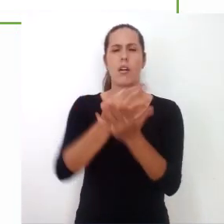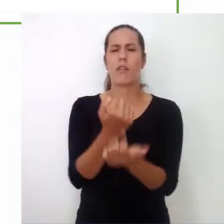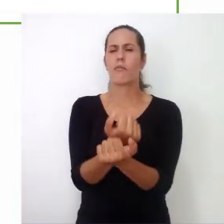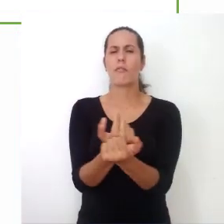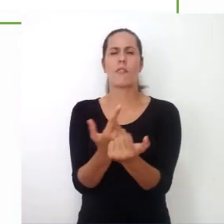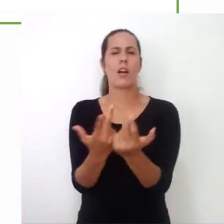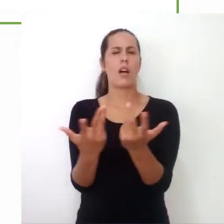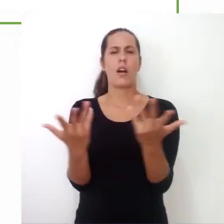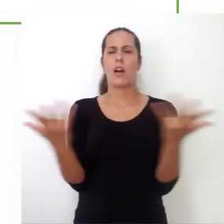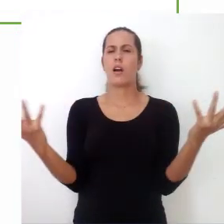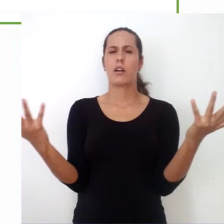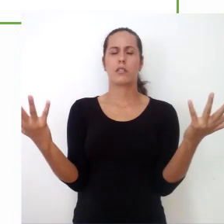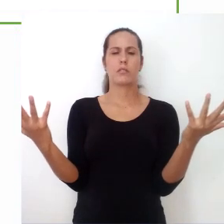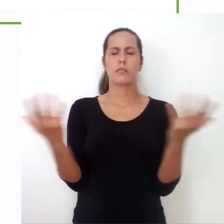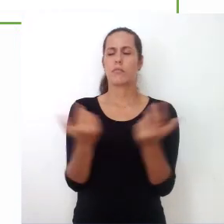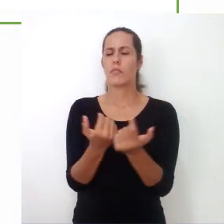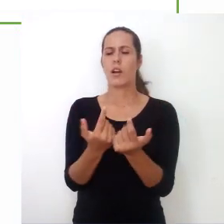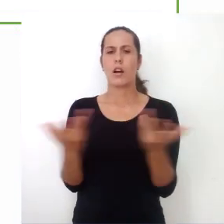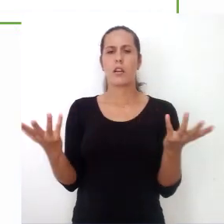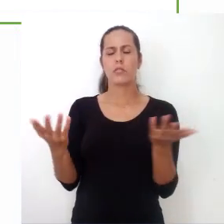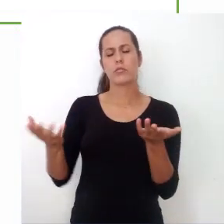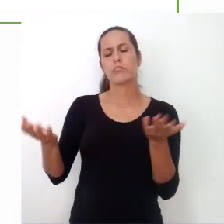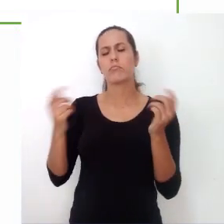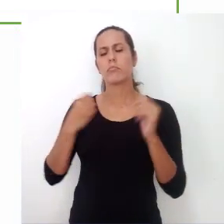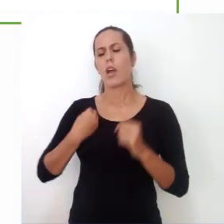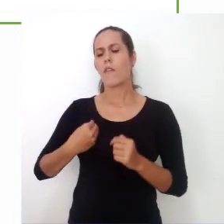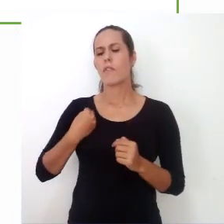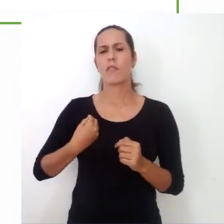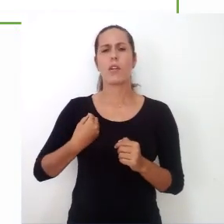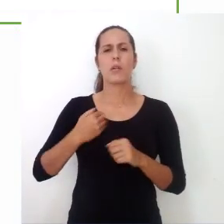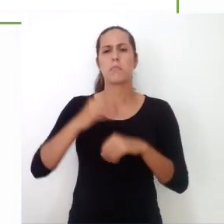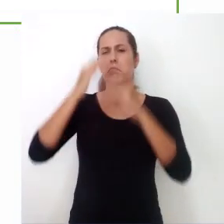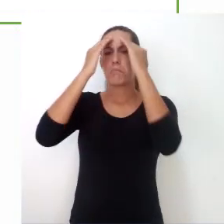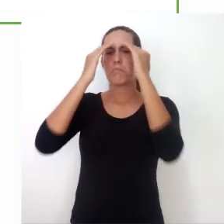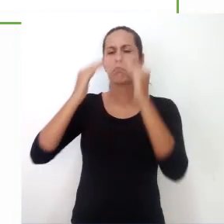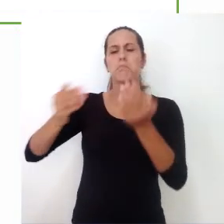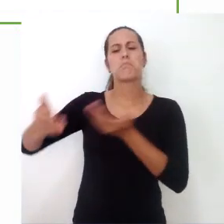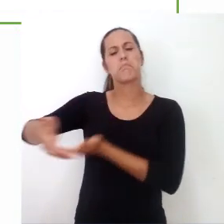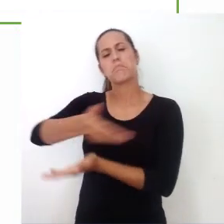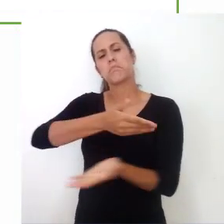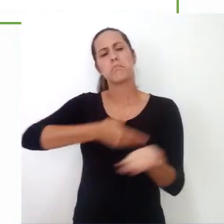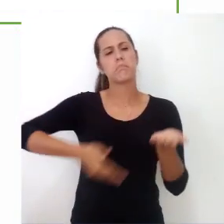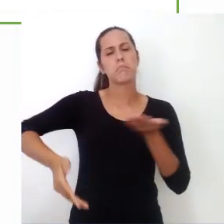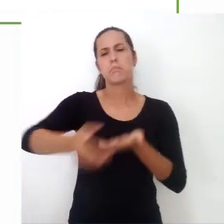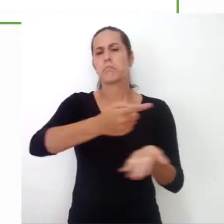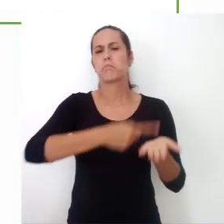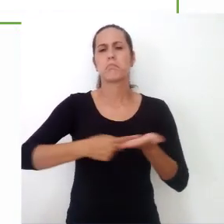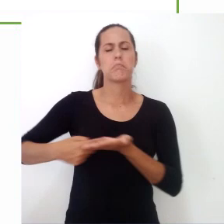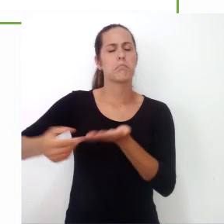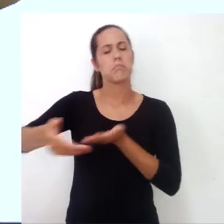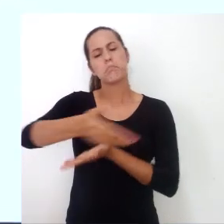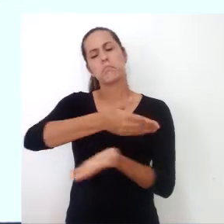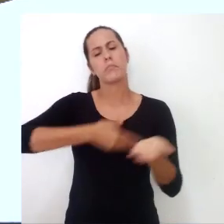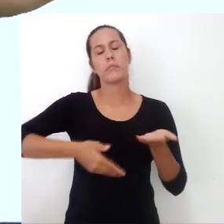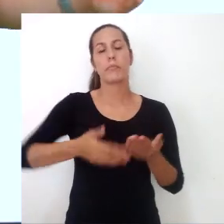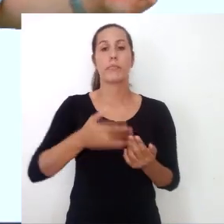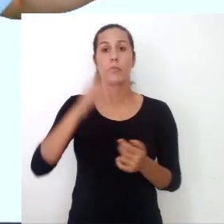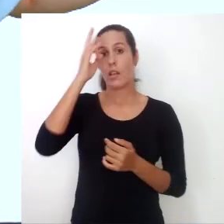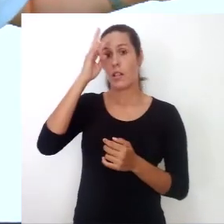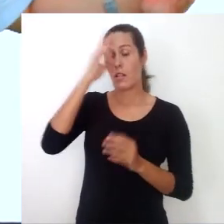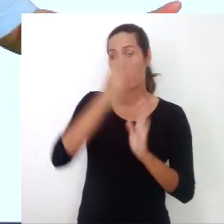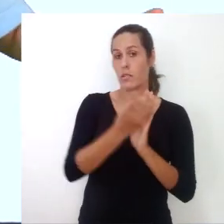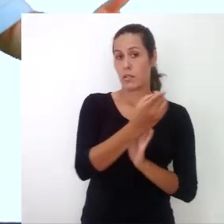o quê? A viver compartilhando, a convivência humana. Lembrar que a